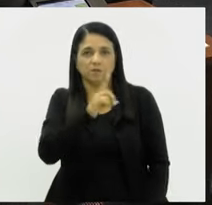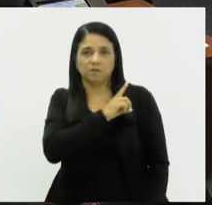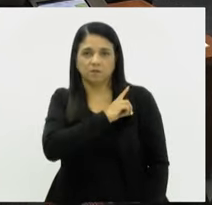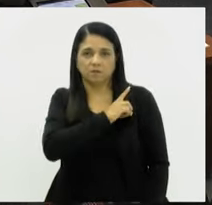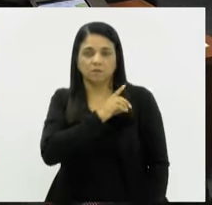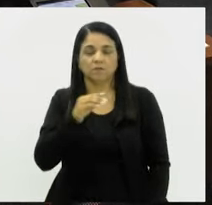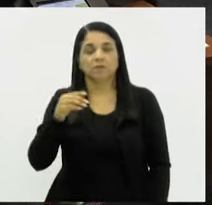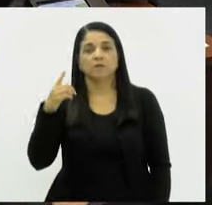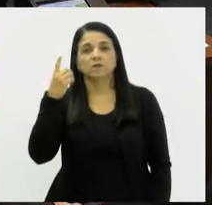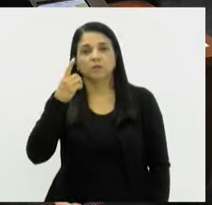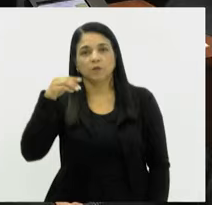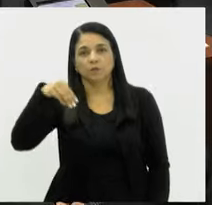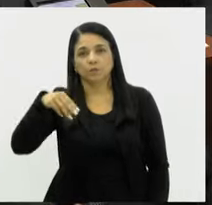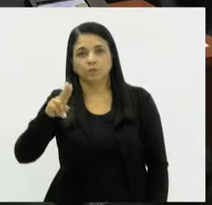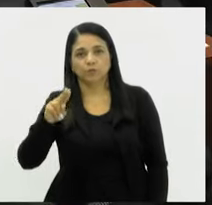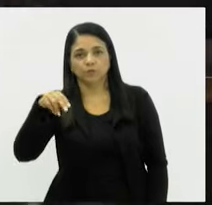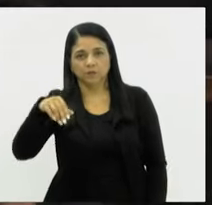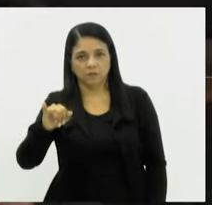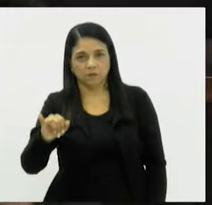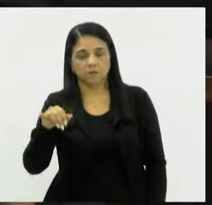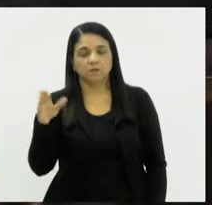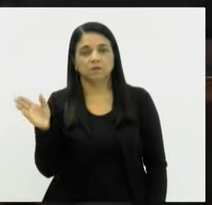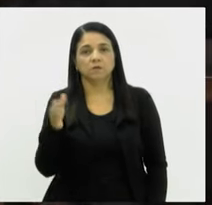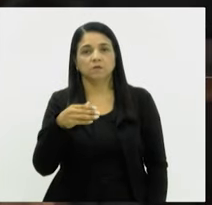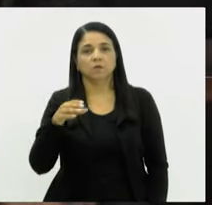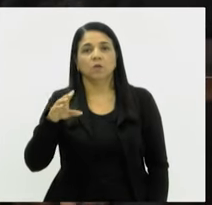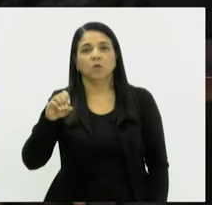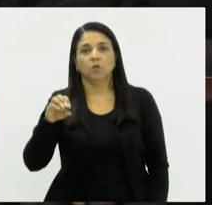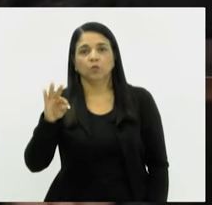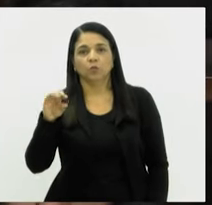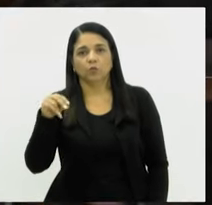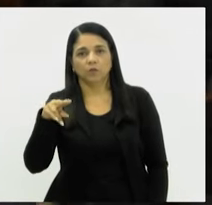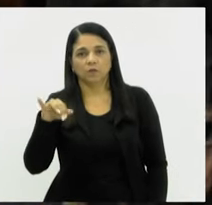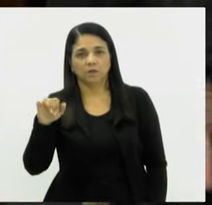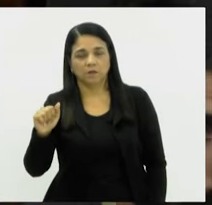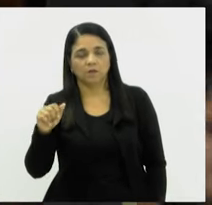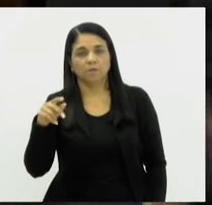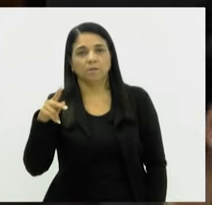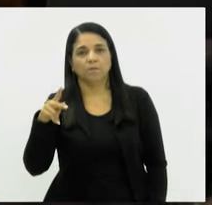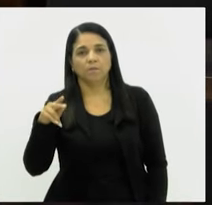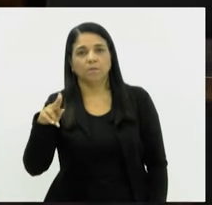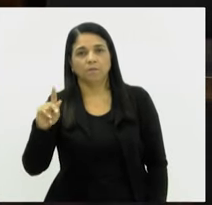Deputado Munir Neto, deputado Otone de Paula Pai,